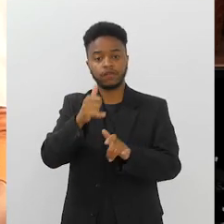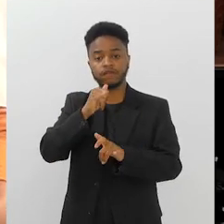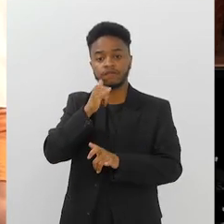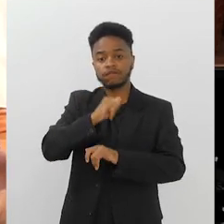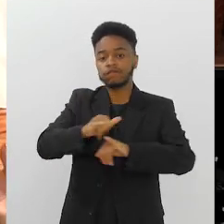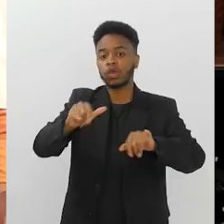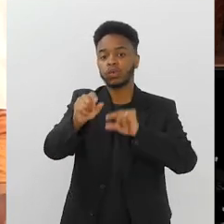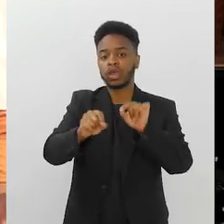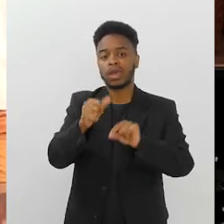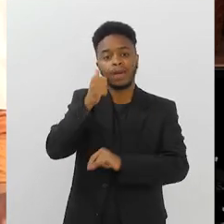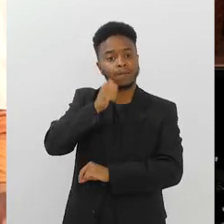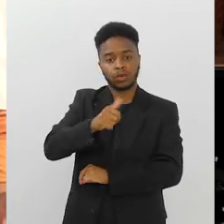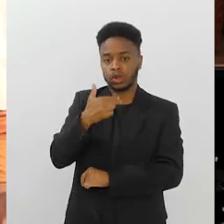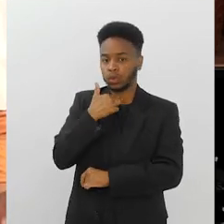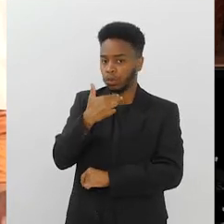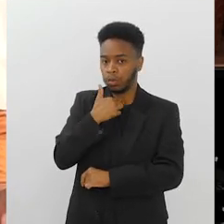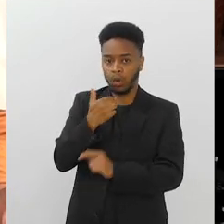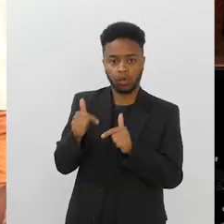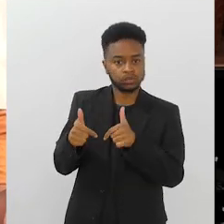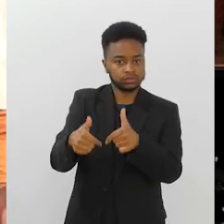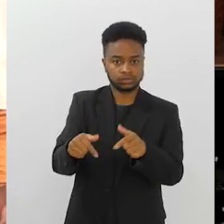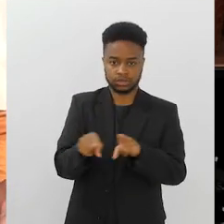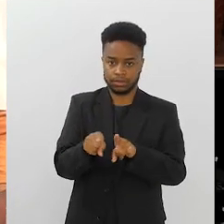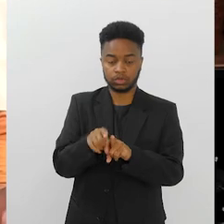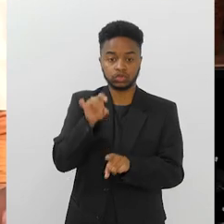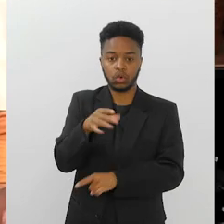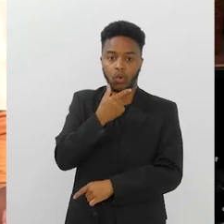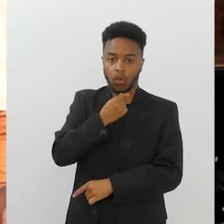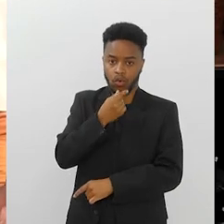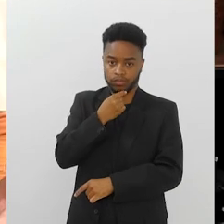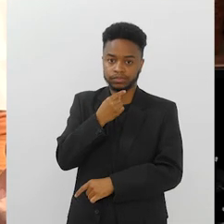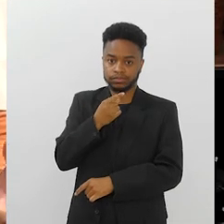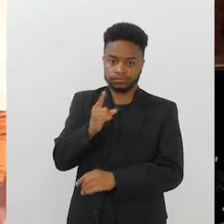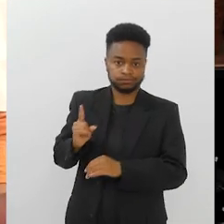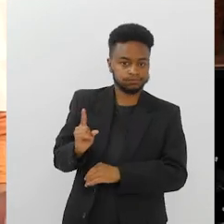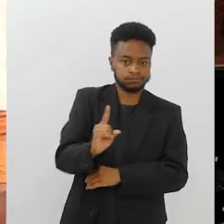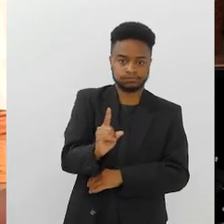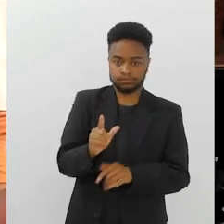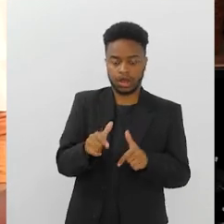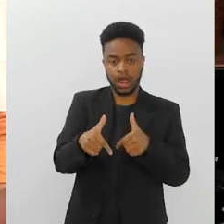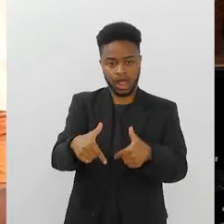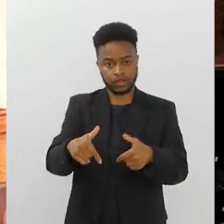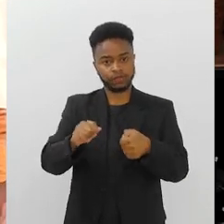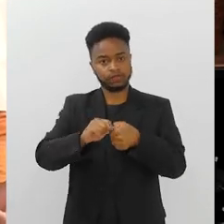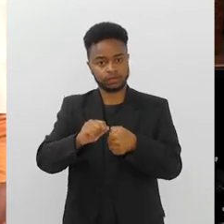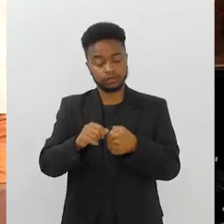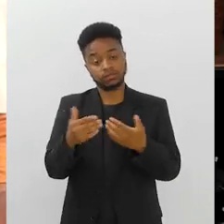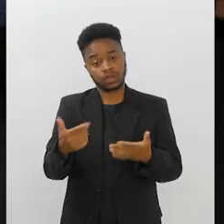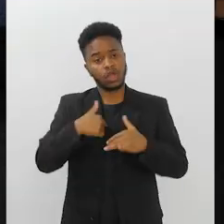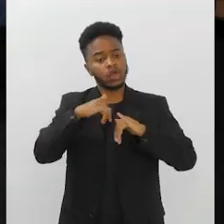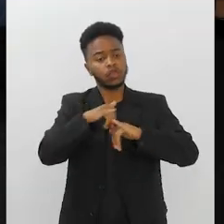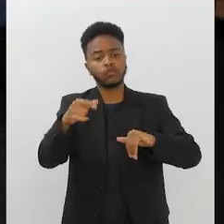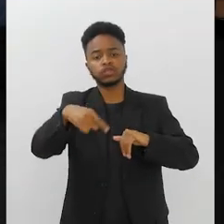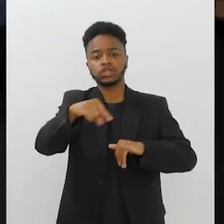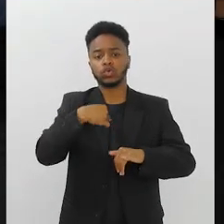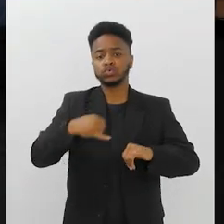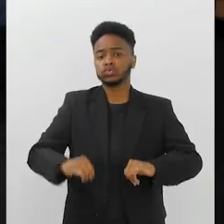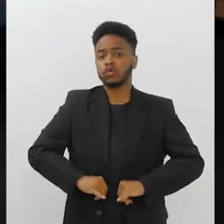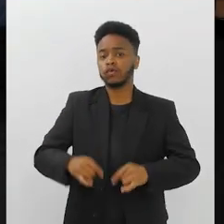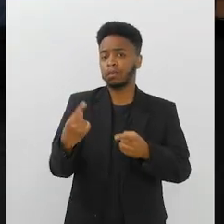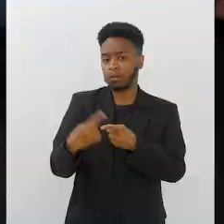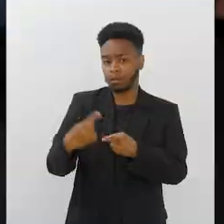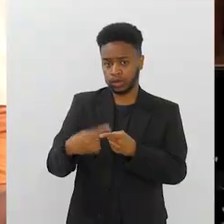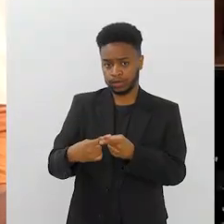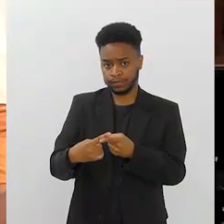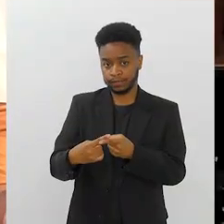também não podem lidar somente homens S podem lidar e por que eu digo que eu sri